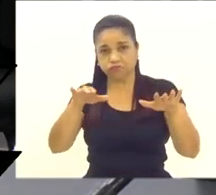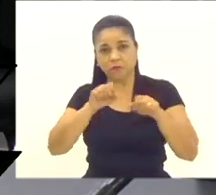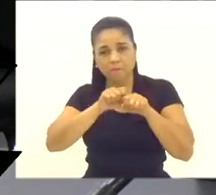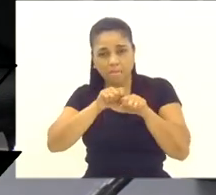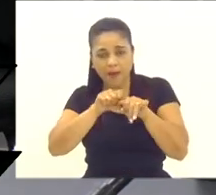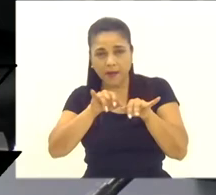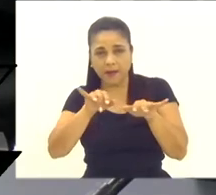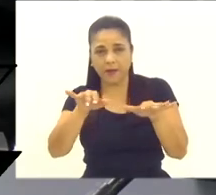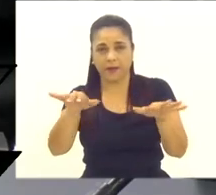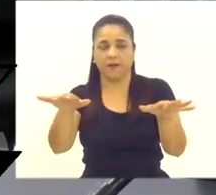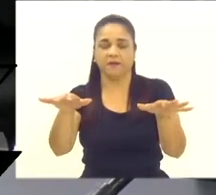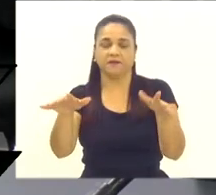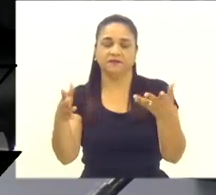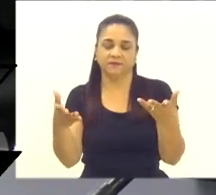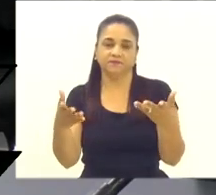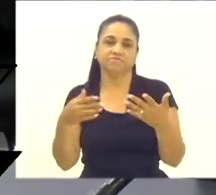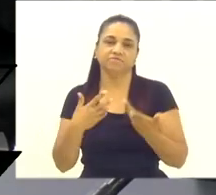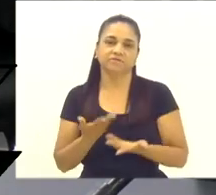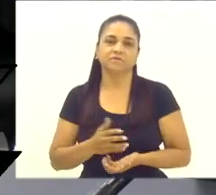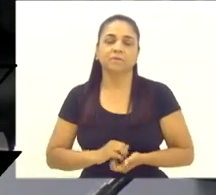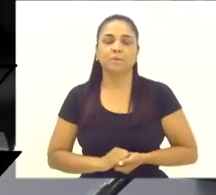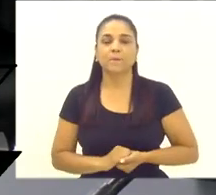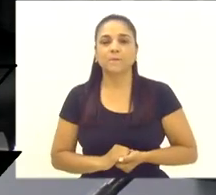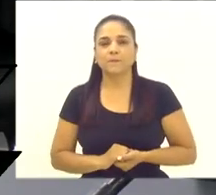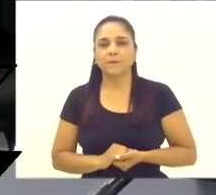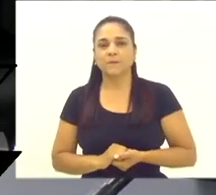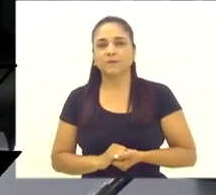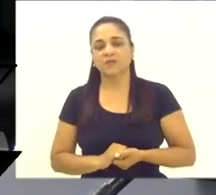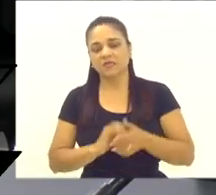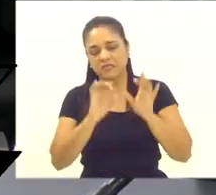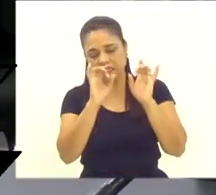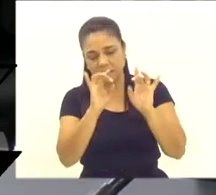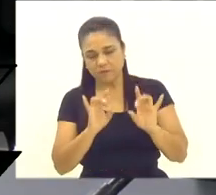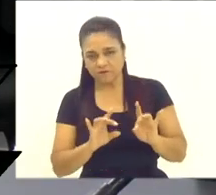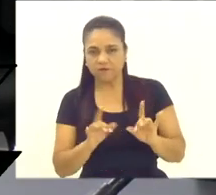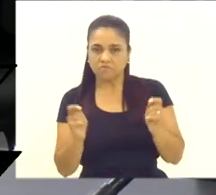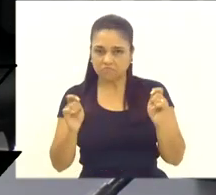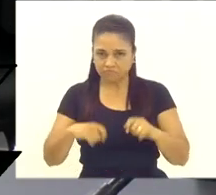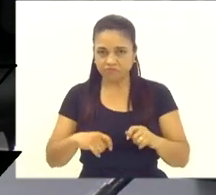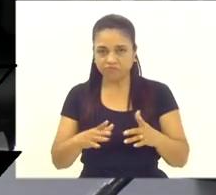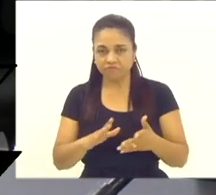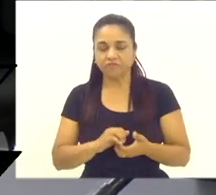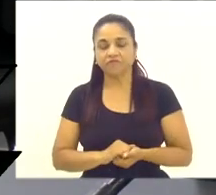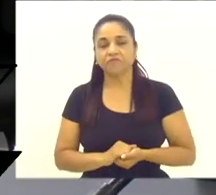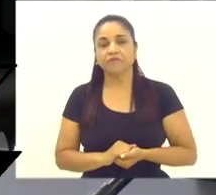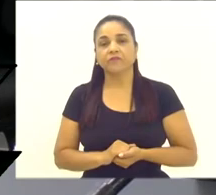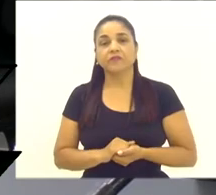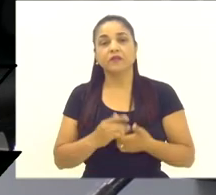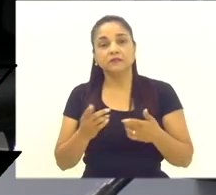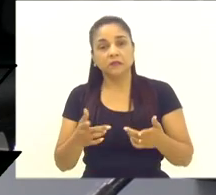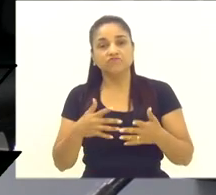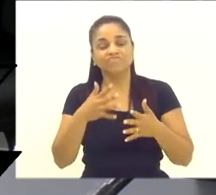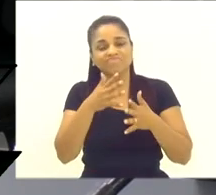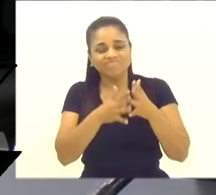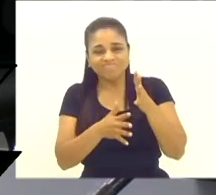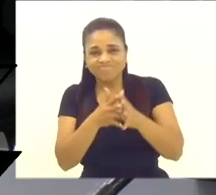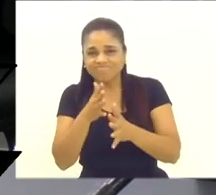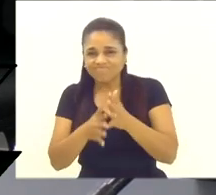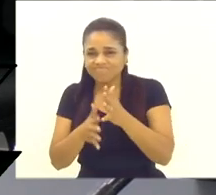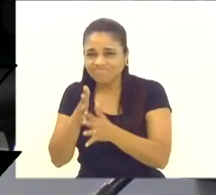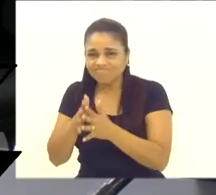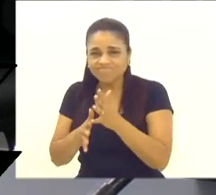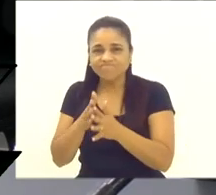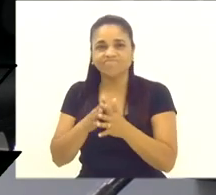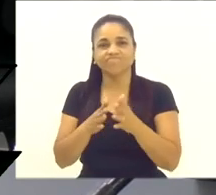botes ruins mas nesse caso sim né E aí a questão ainda fica mais complicada se a gente